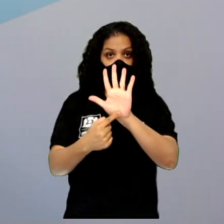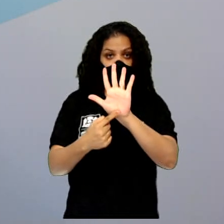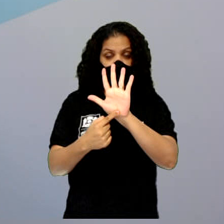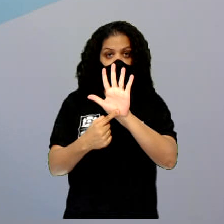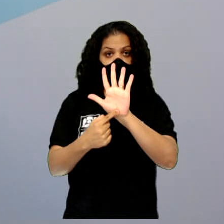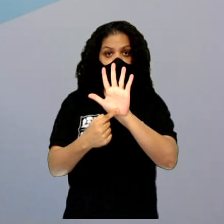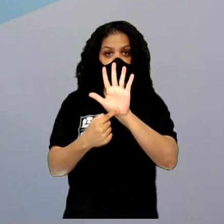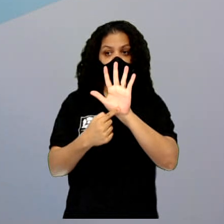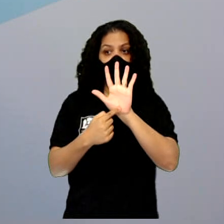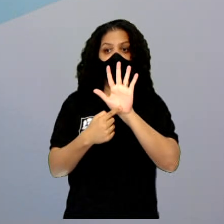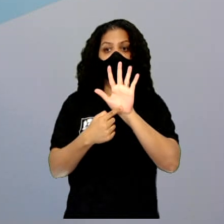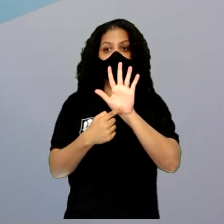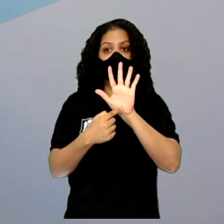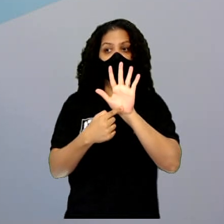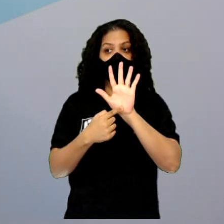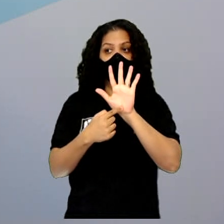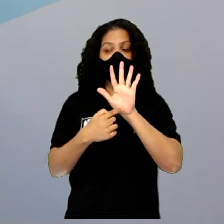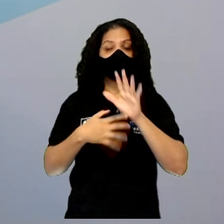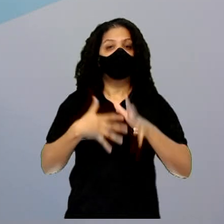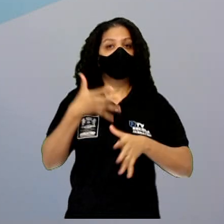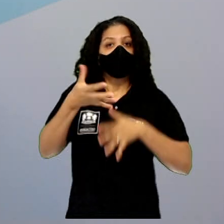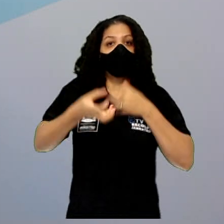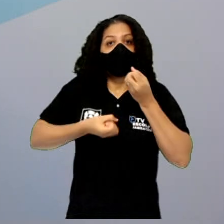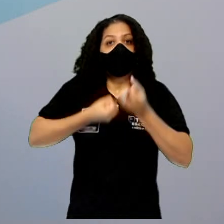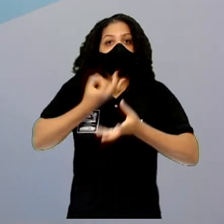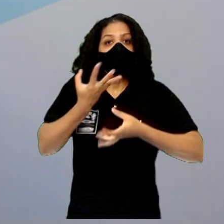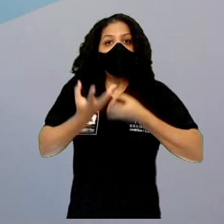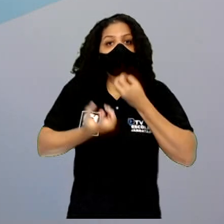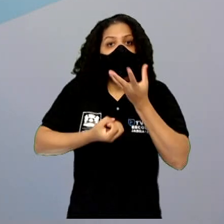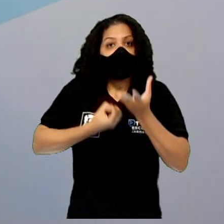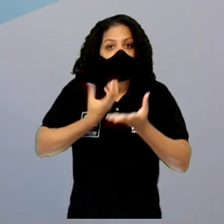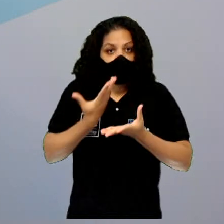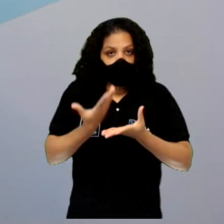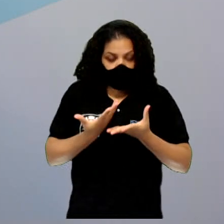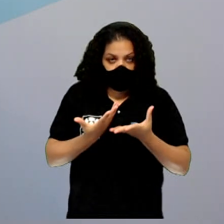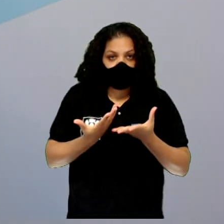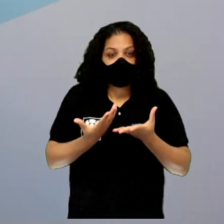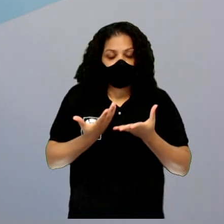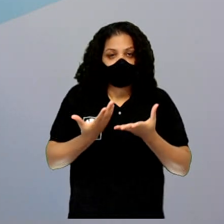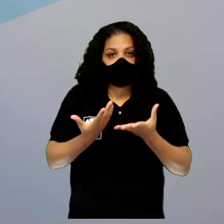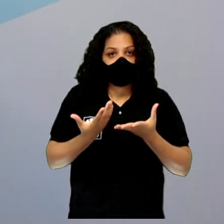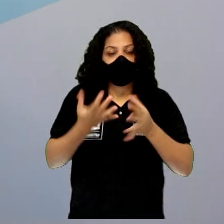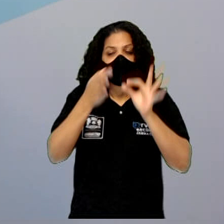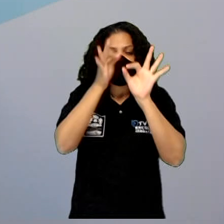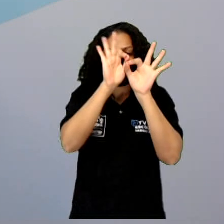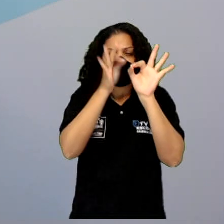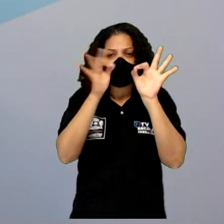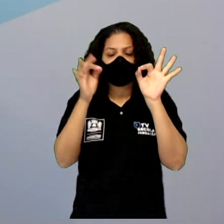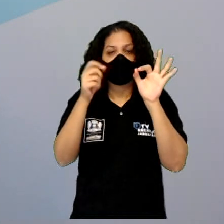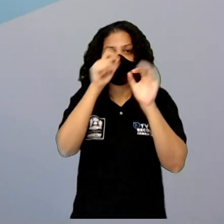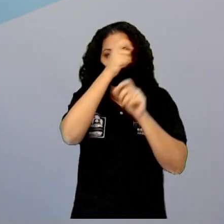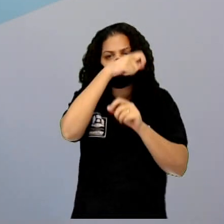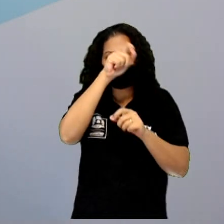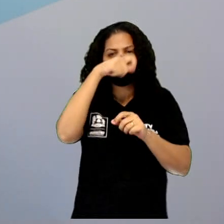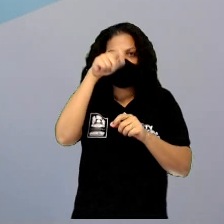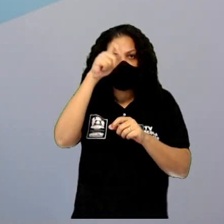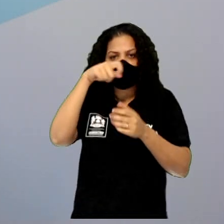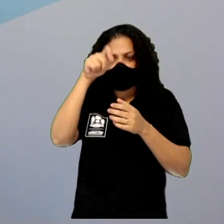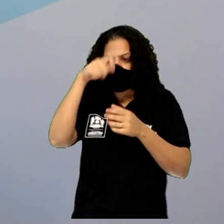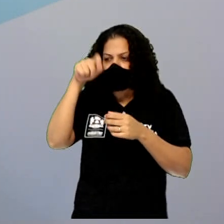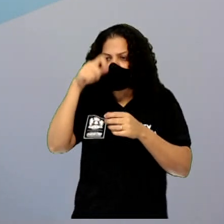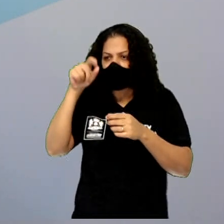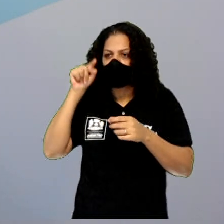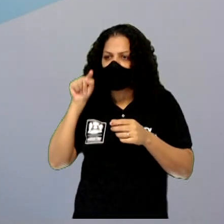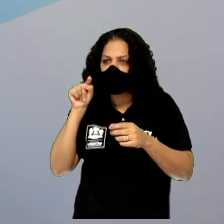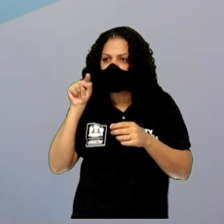exclamação. E eles não servem só para isso não. Na escrita, quando você vai escrever e você